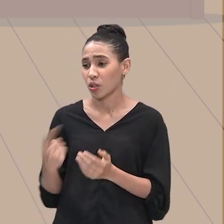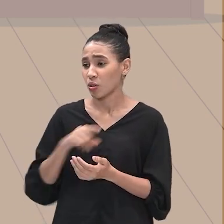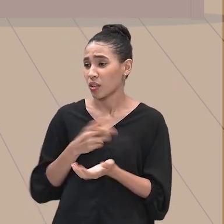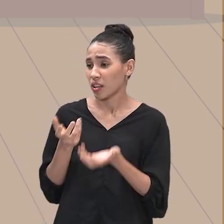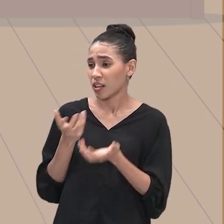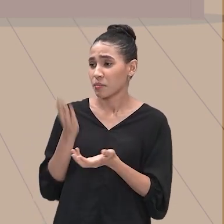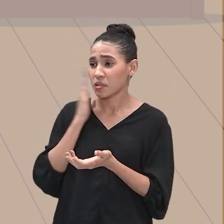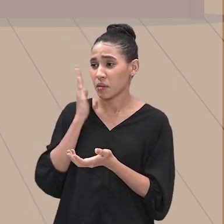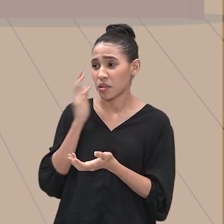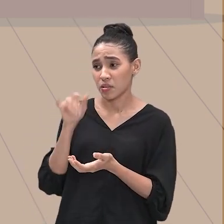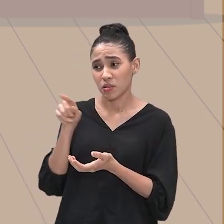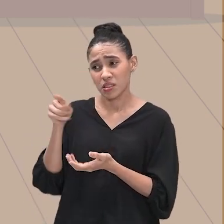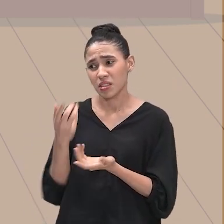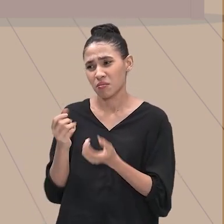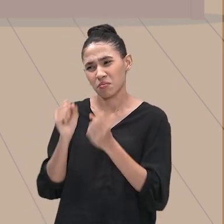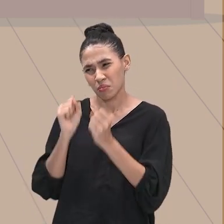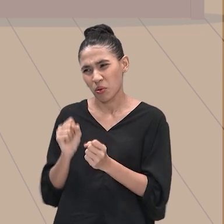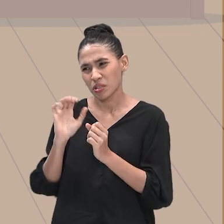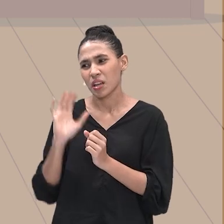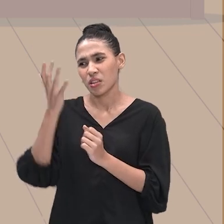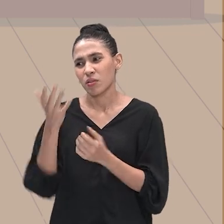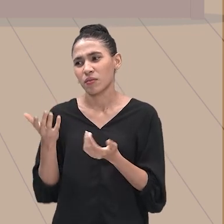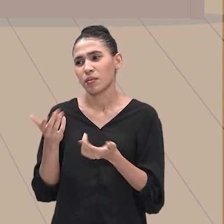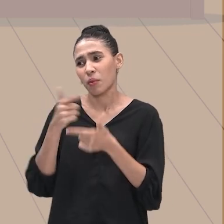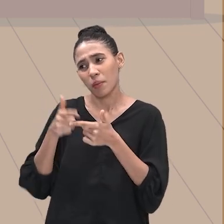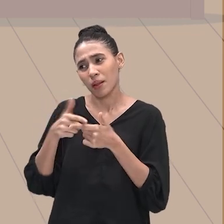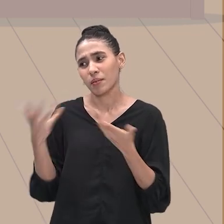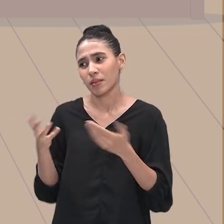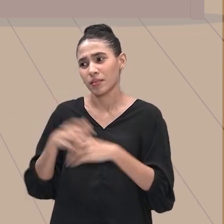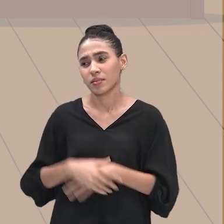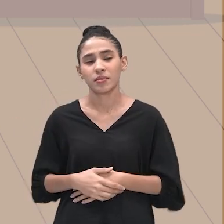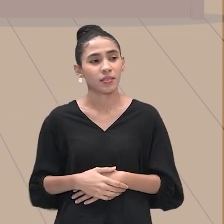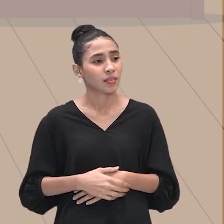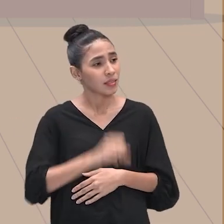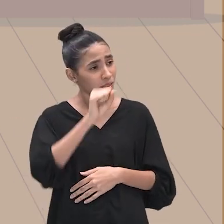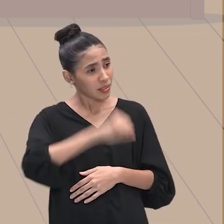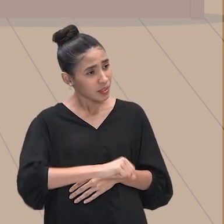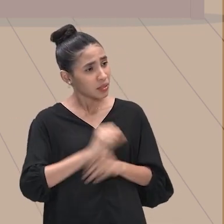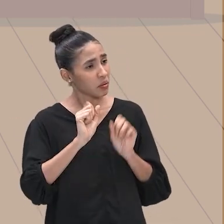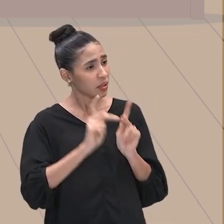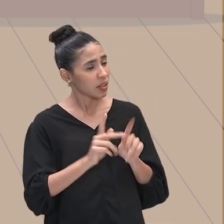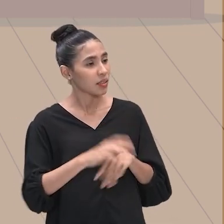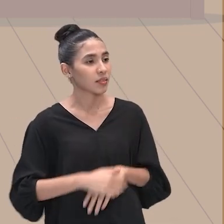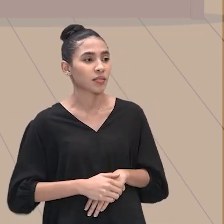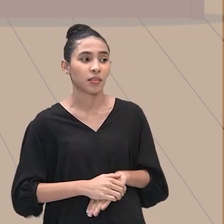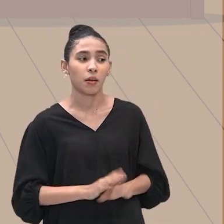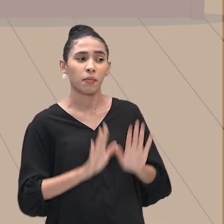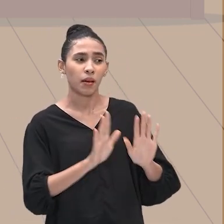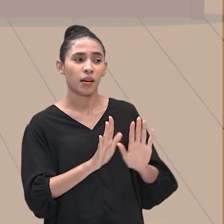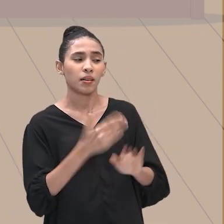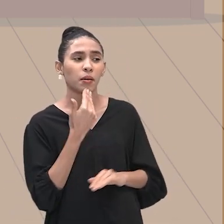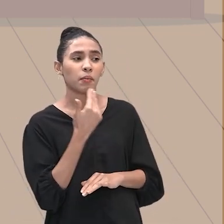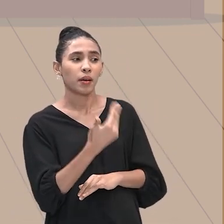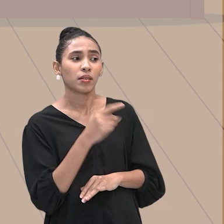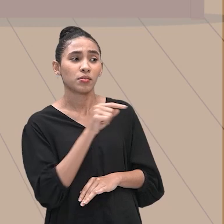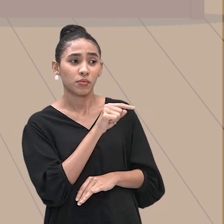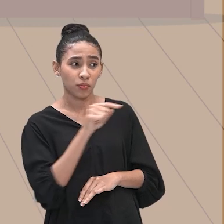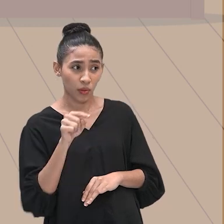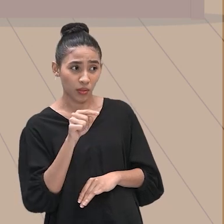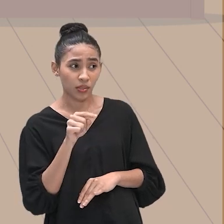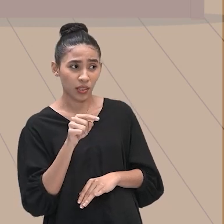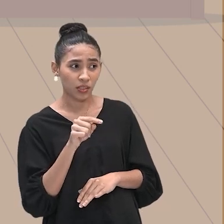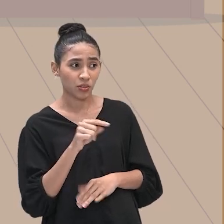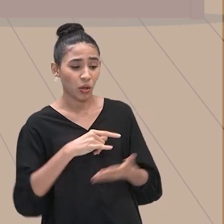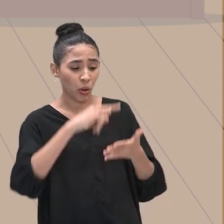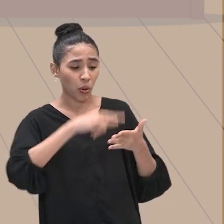senhora pode verificar essa situação. Claro, queridos, mas peço que vocês